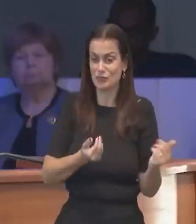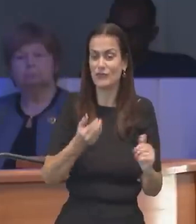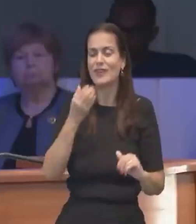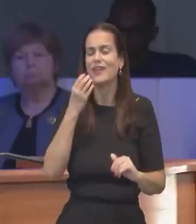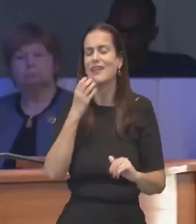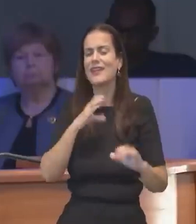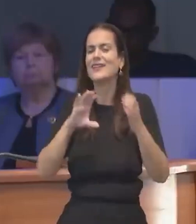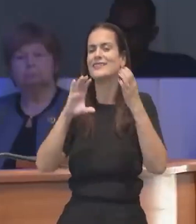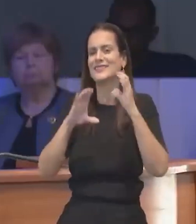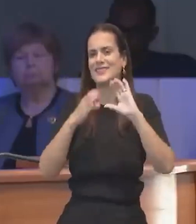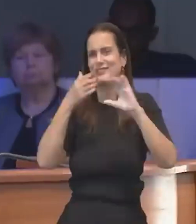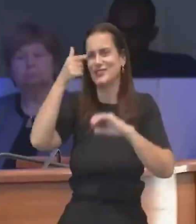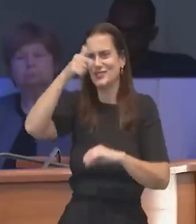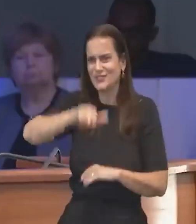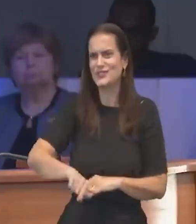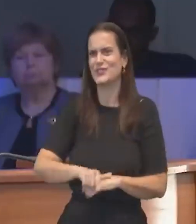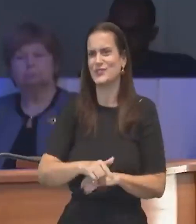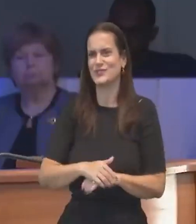cantando.